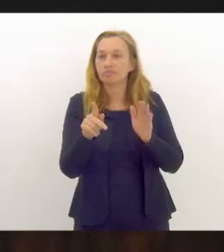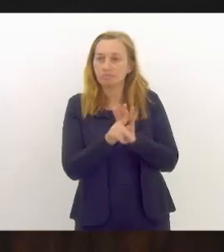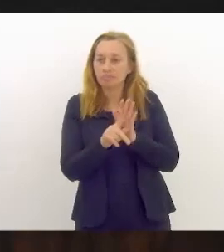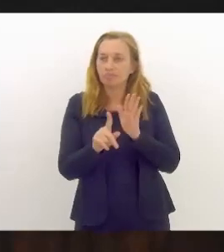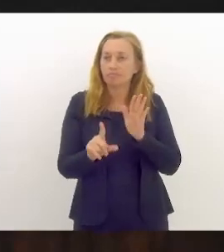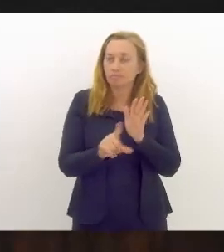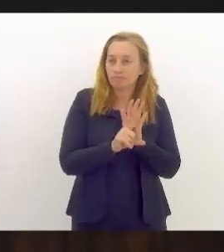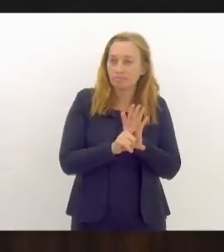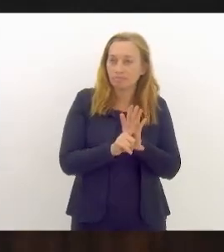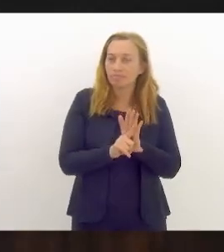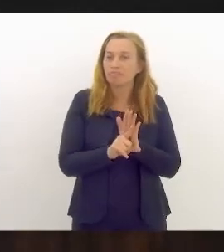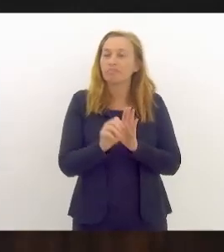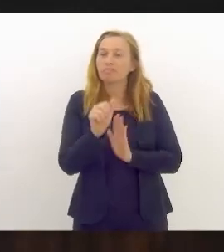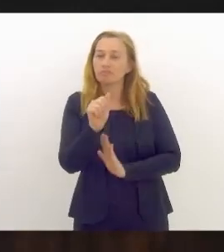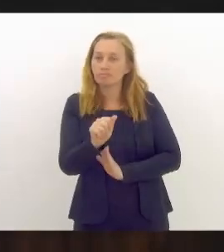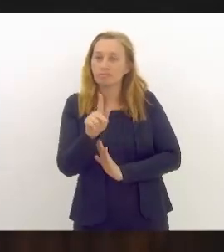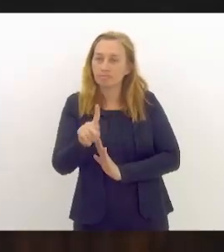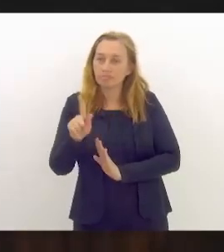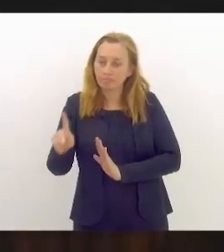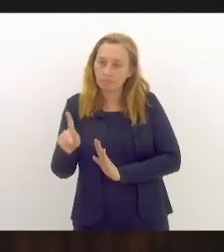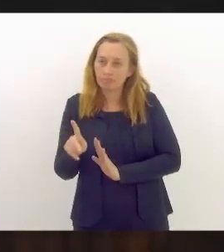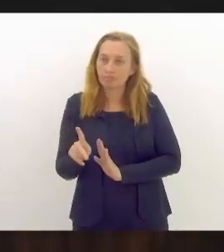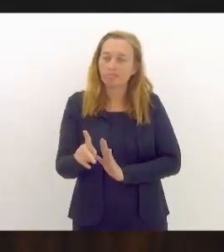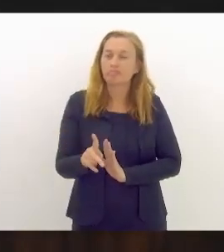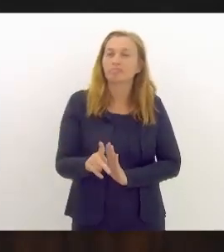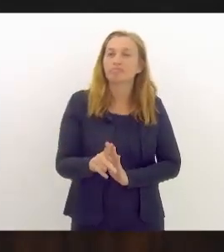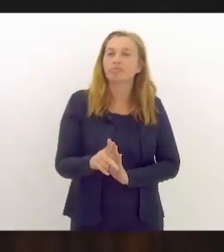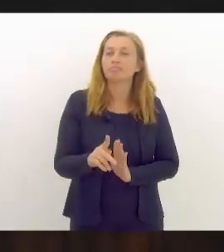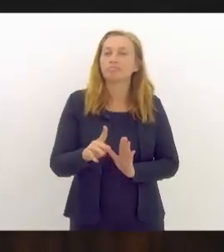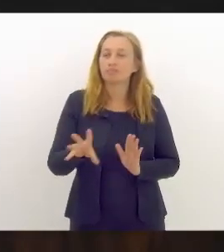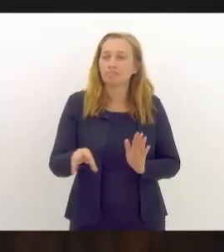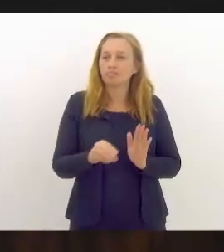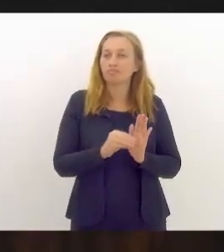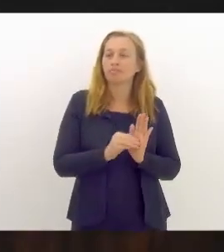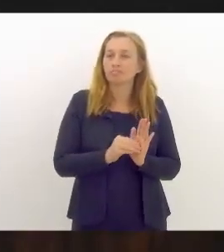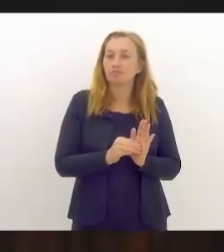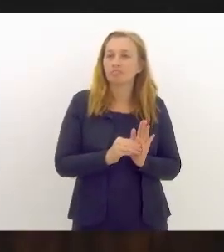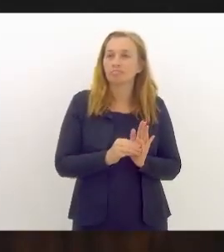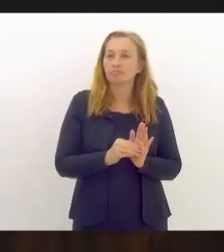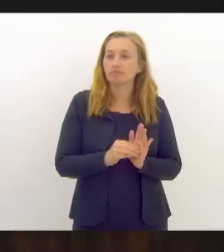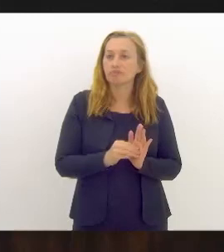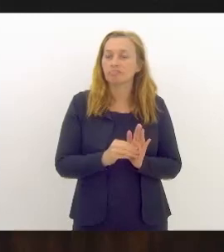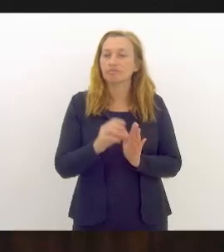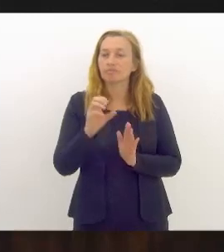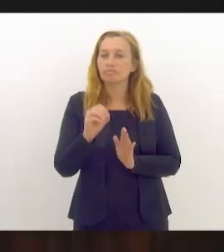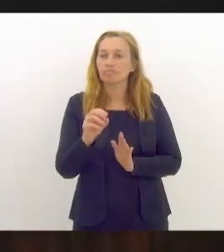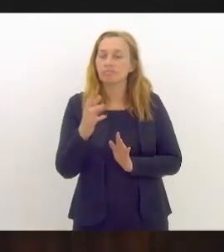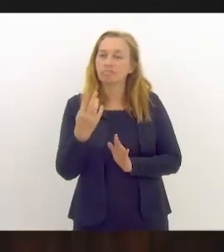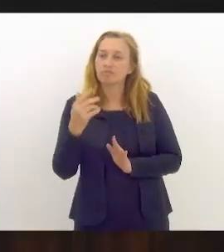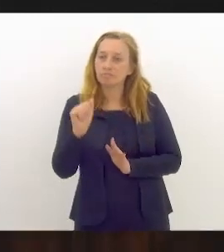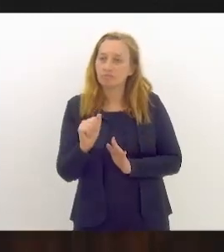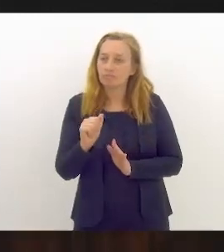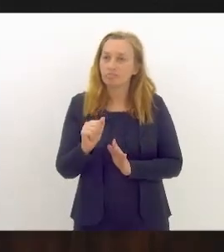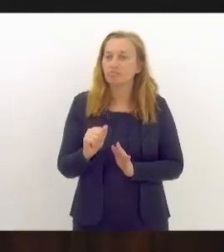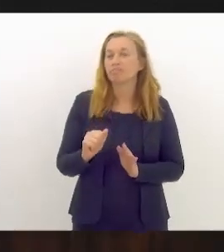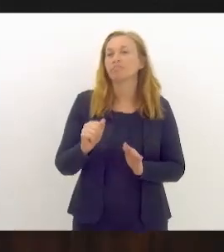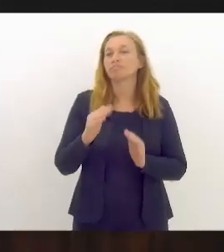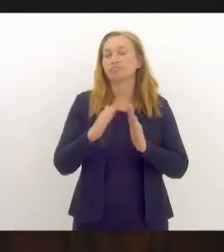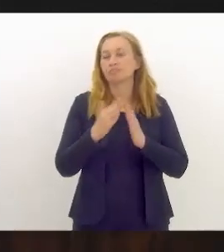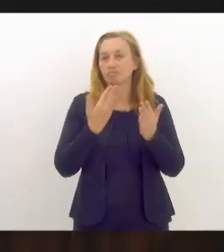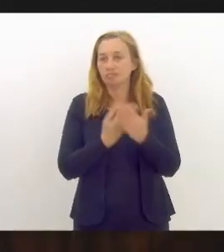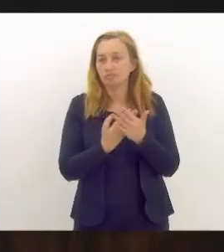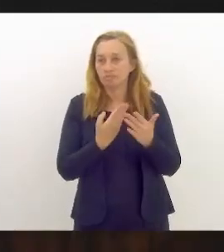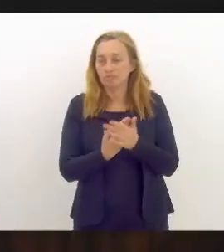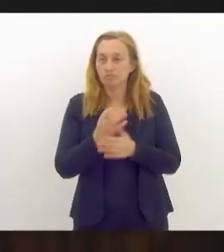sugerido pelo aplicativo que trata da implementação de composteiras orgânicas nas escolas estaduais